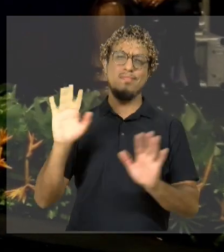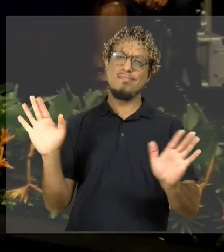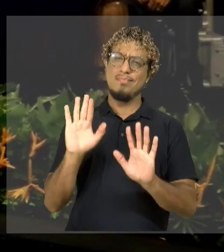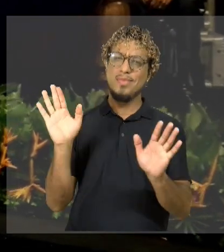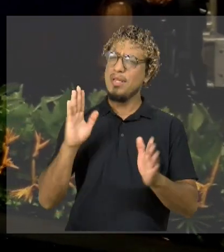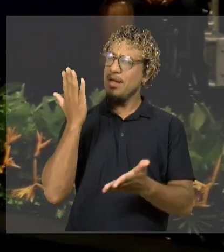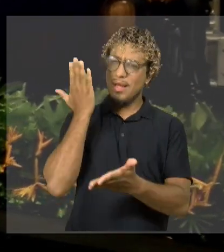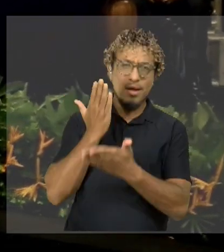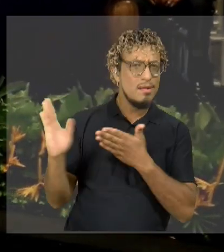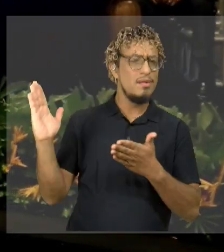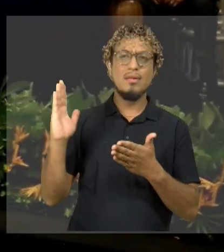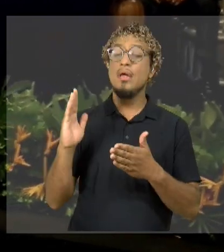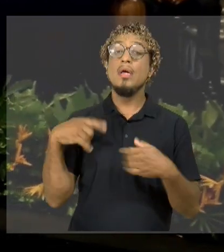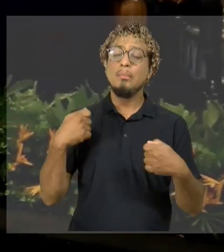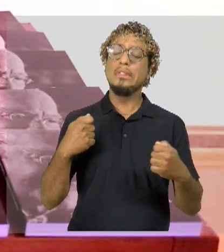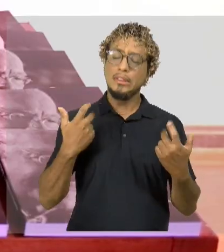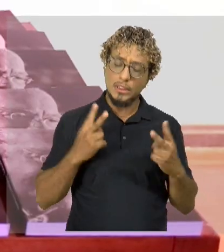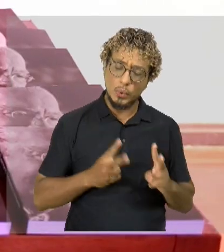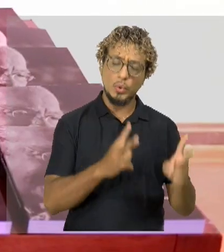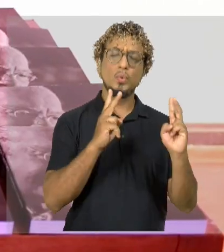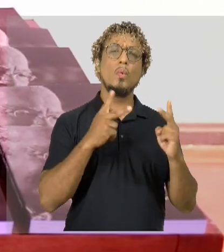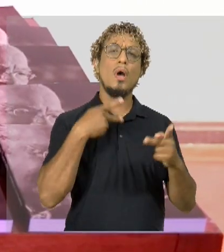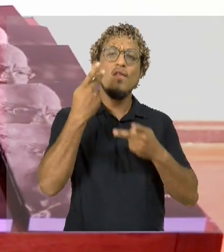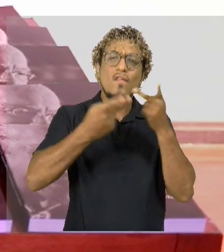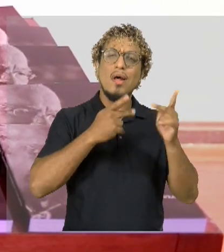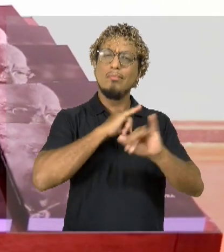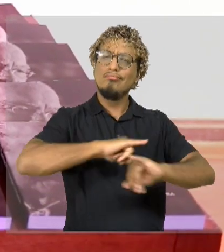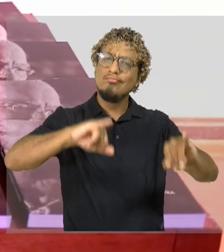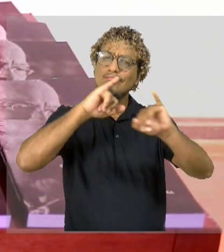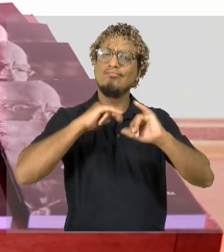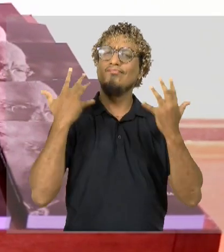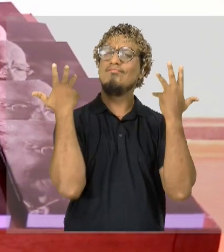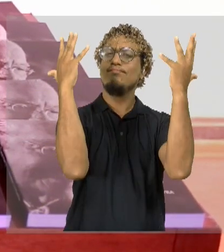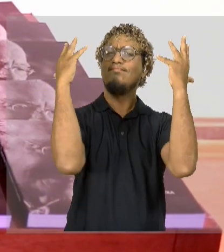e continuar falando. E viva o Maranhão com todos